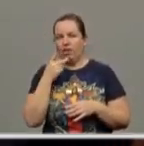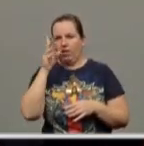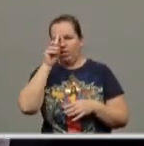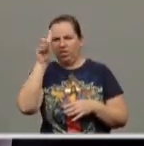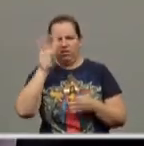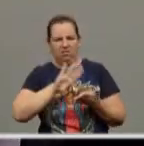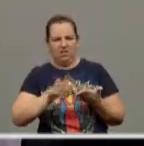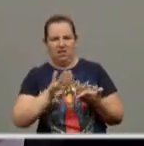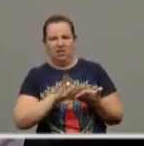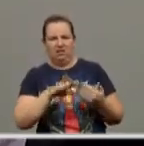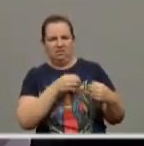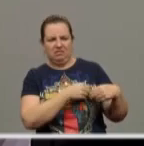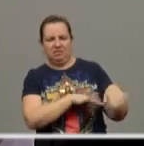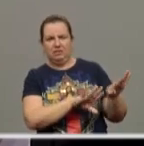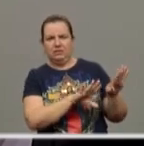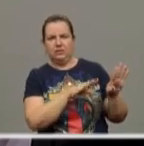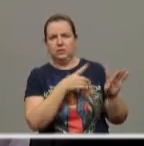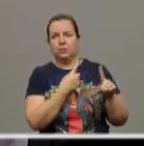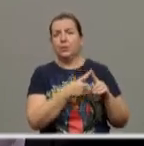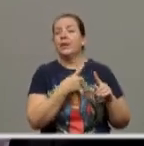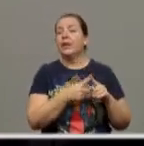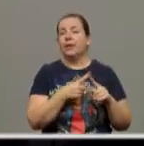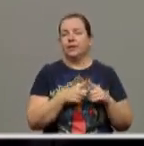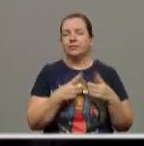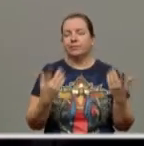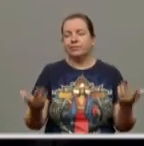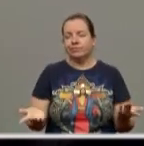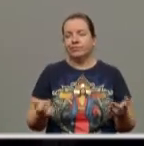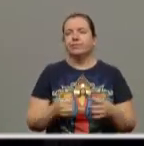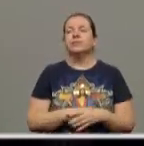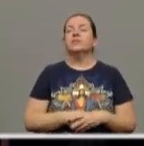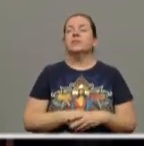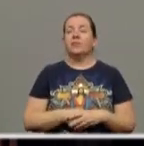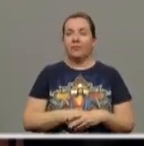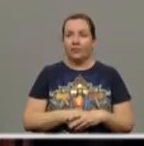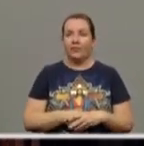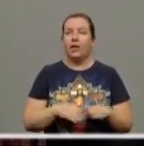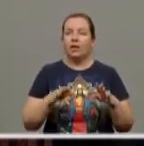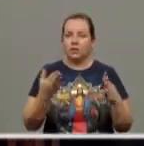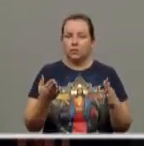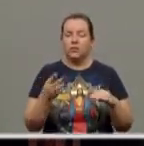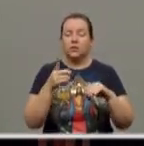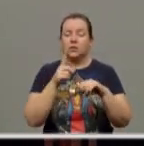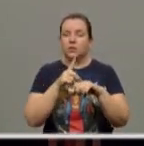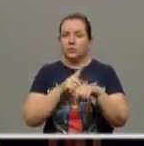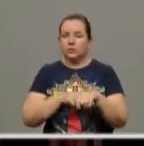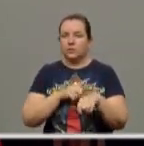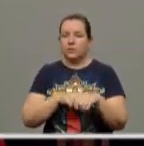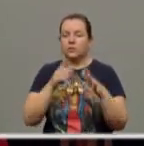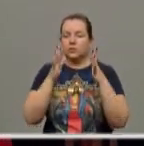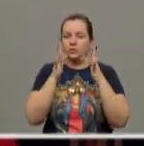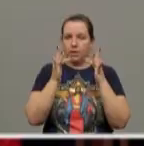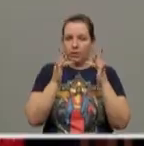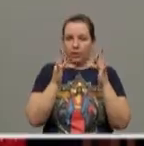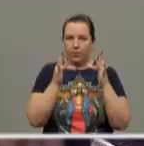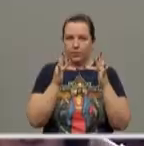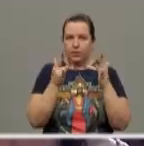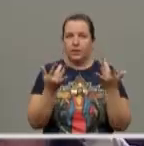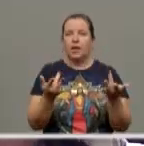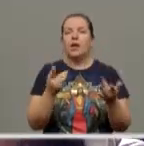que isso? Parece uma maldição, não é? Então, o tempo do namoro, o tempo ali que vai escolher, é o